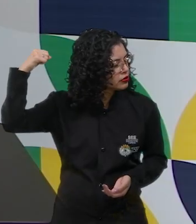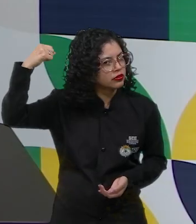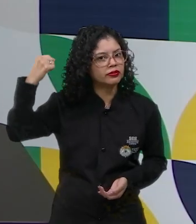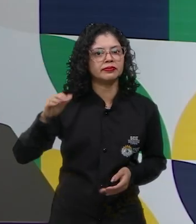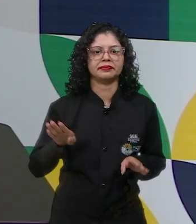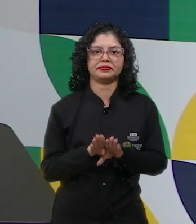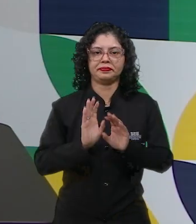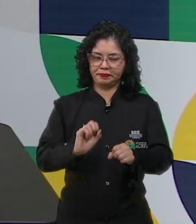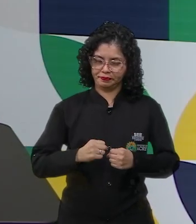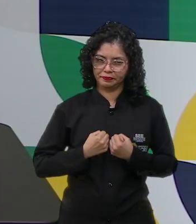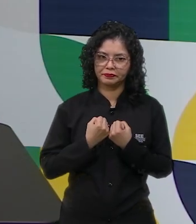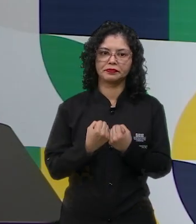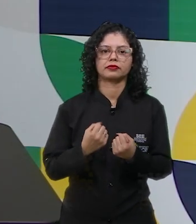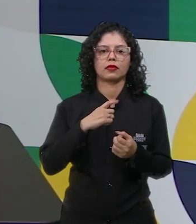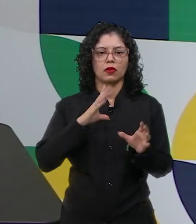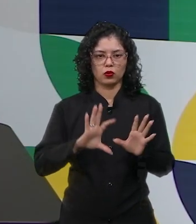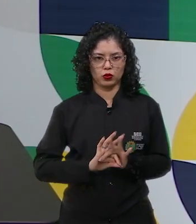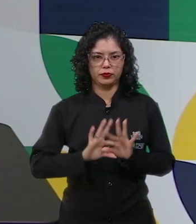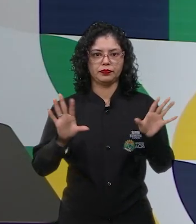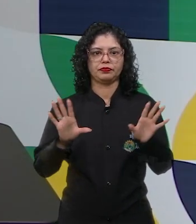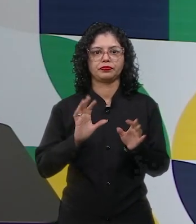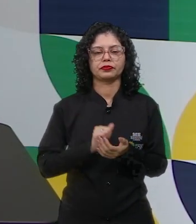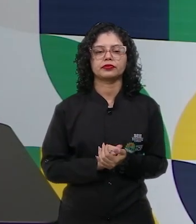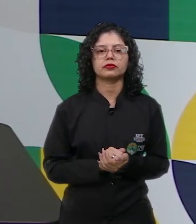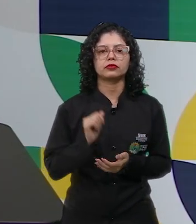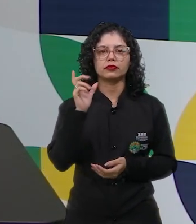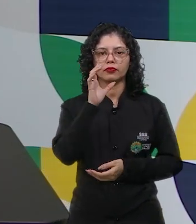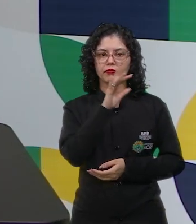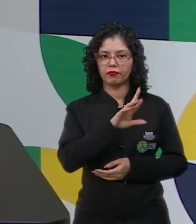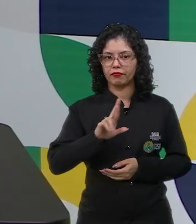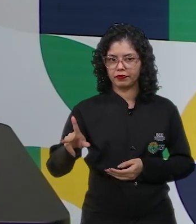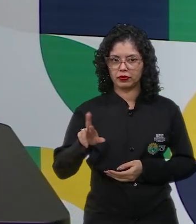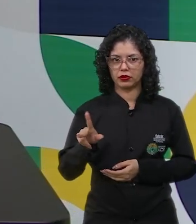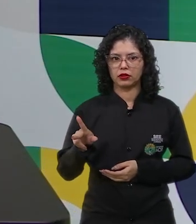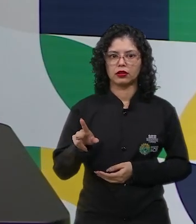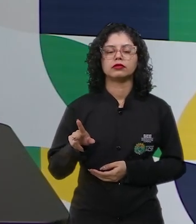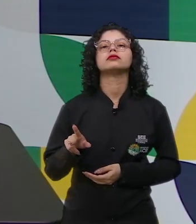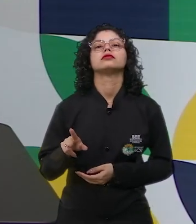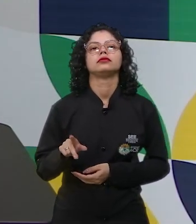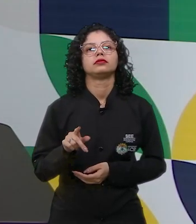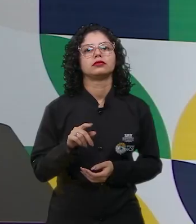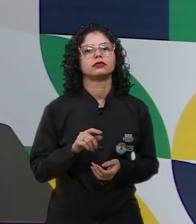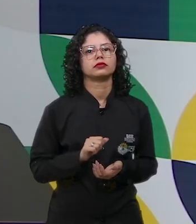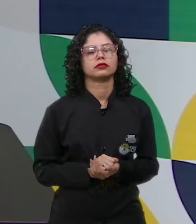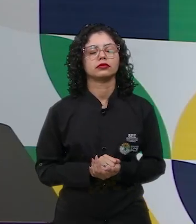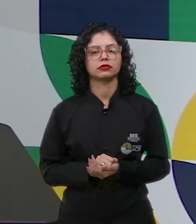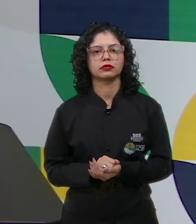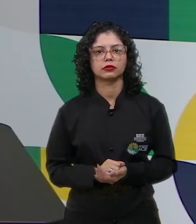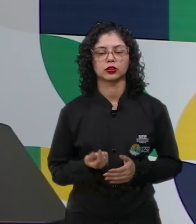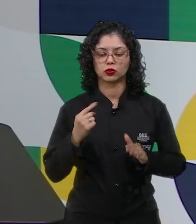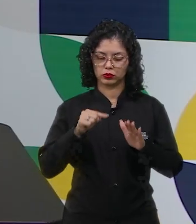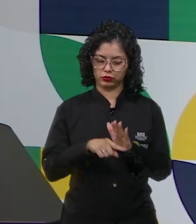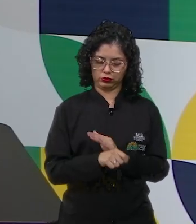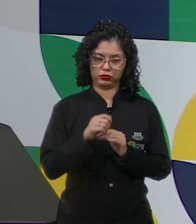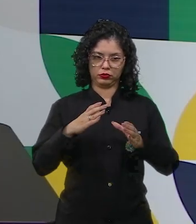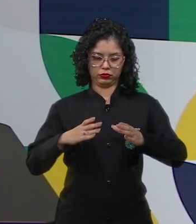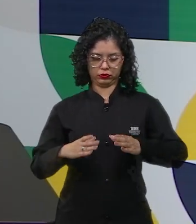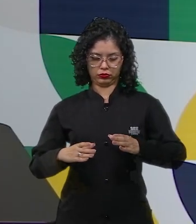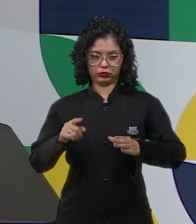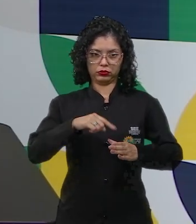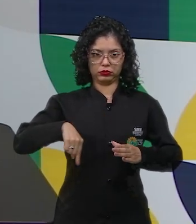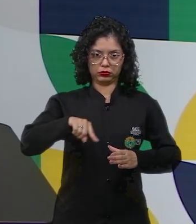resistência, e aí ele vai o quê? Vai liberar esse vento quente, né? A diferença aqui é que a Air Fryer, ela vai ficar, né, dentro desse compartimento